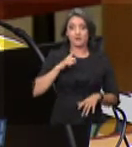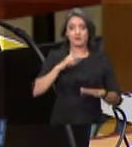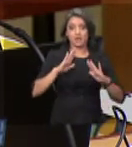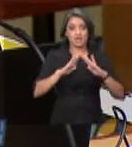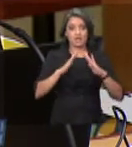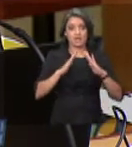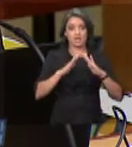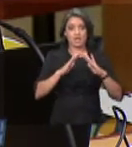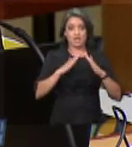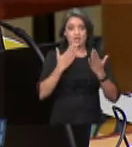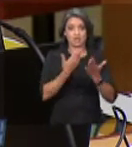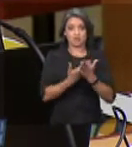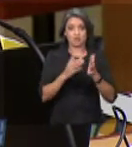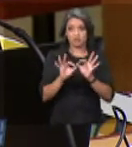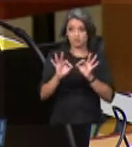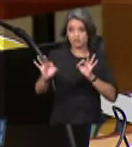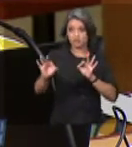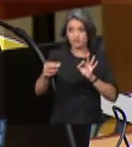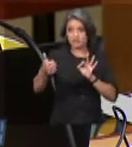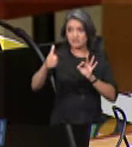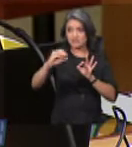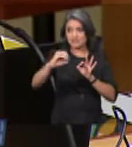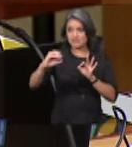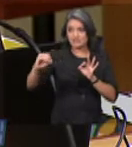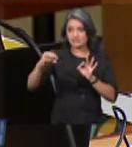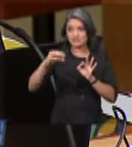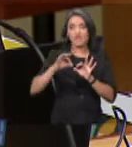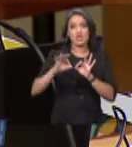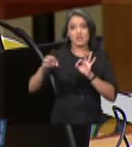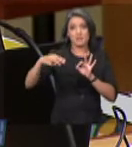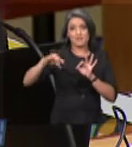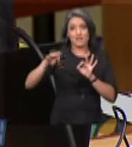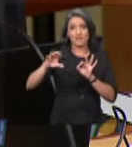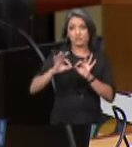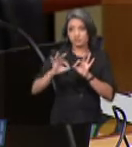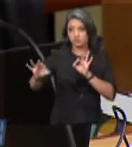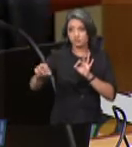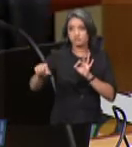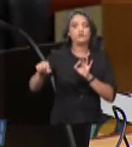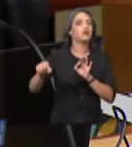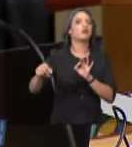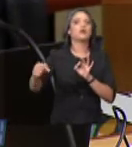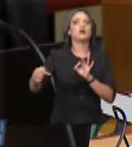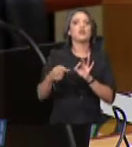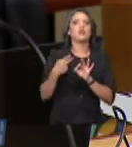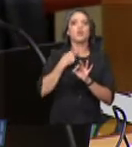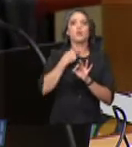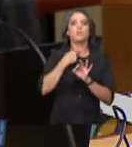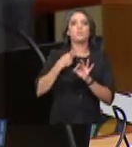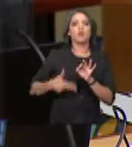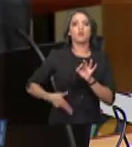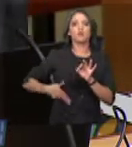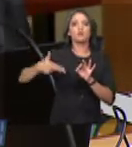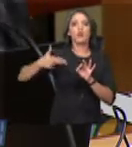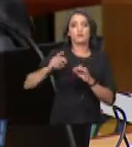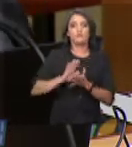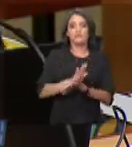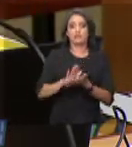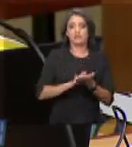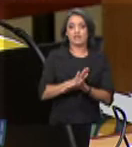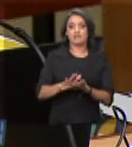metros das sessões eleitorais uma consulta é brilhantemente relatada pelo iminente vice-presidente da corte